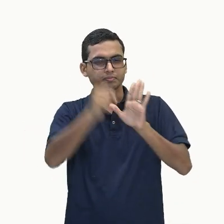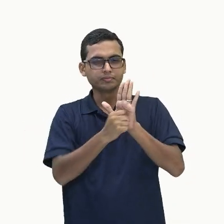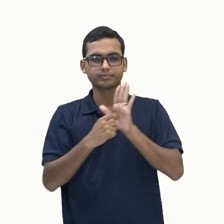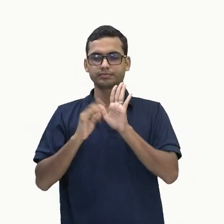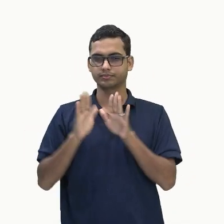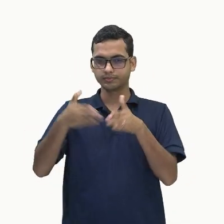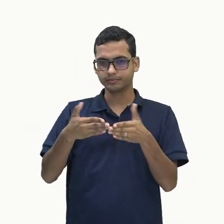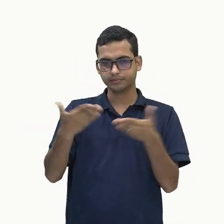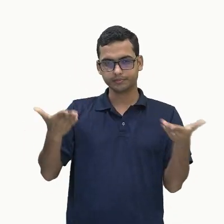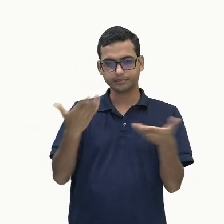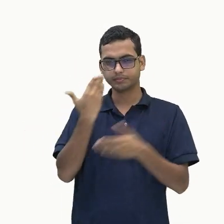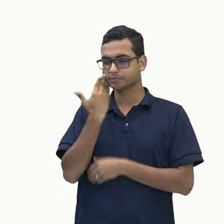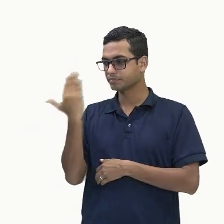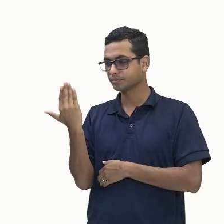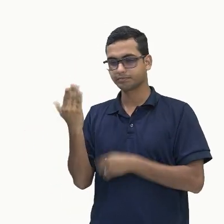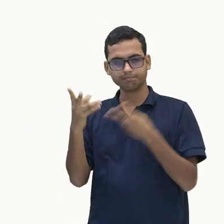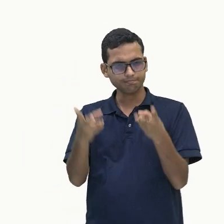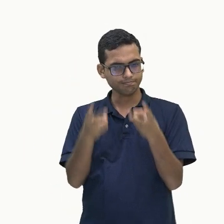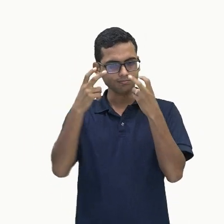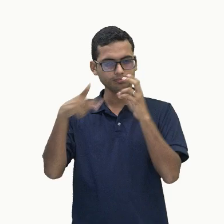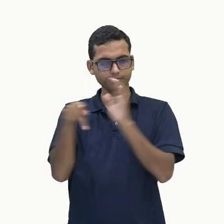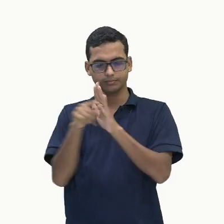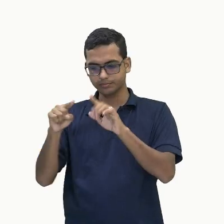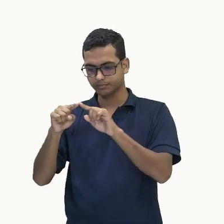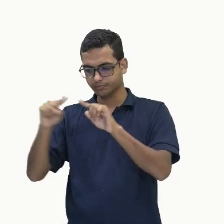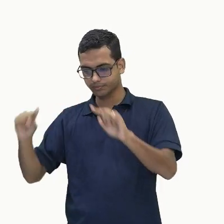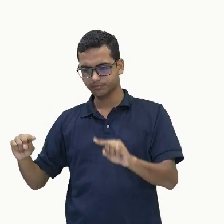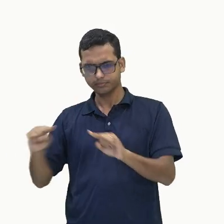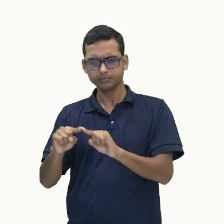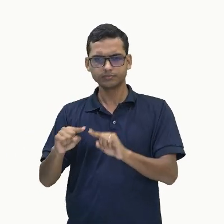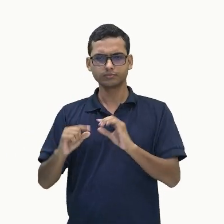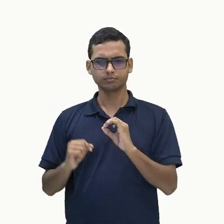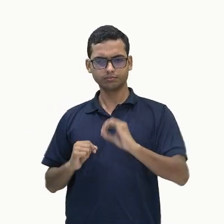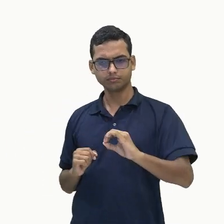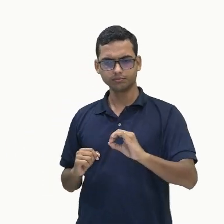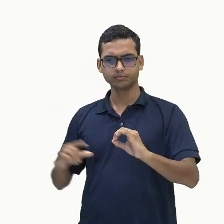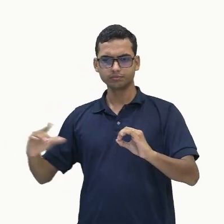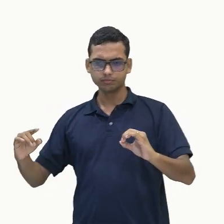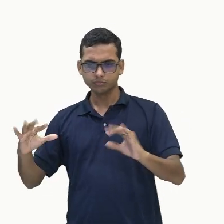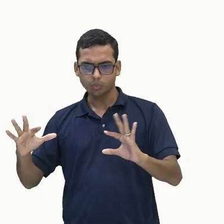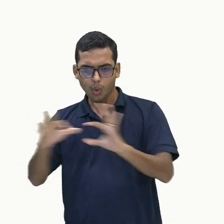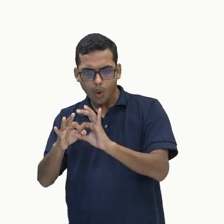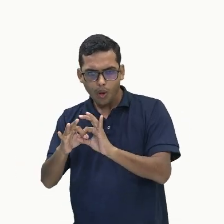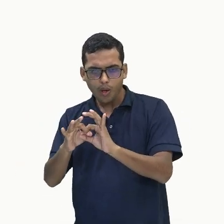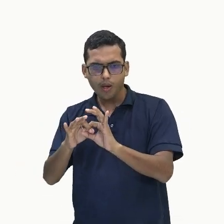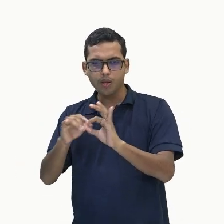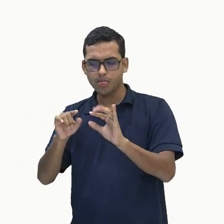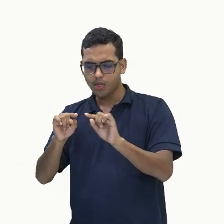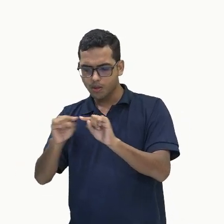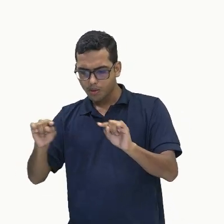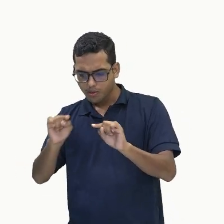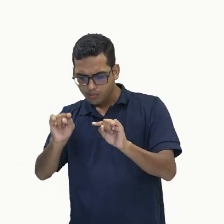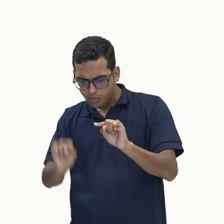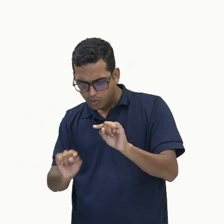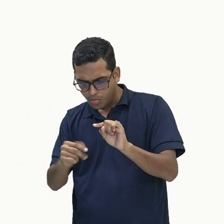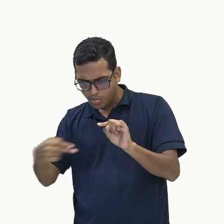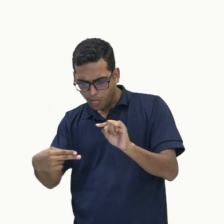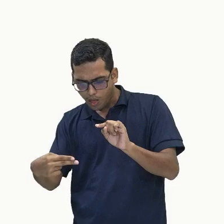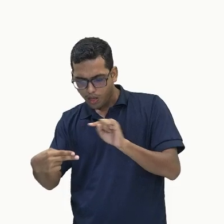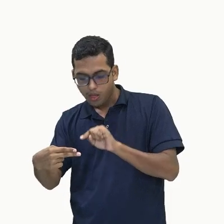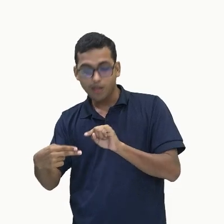específicos. Percebemos aqui que neste casal, o indivíduo 1 e 2 da segunda geração, eles não têm